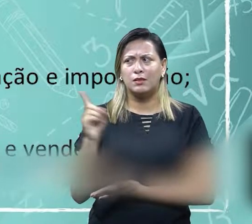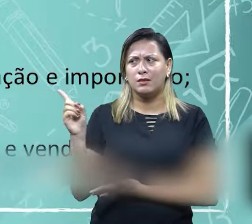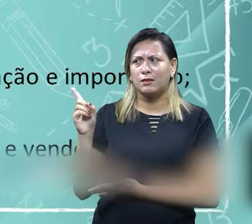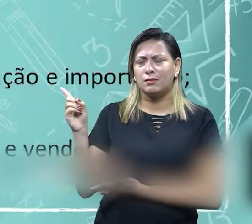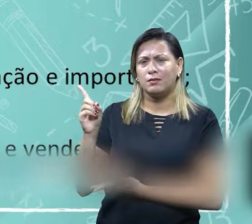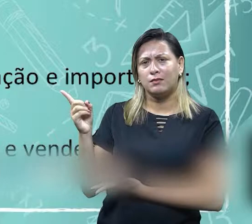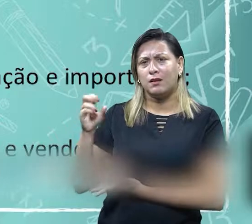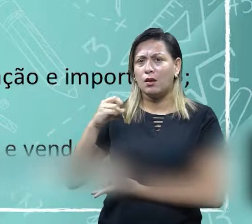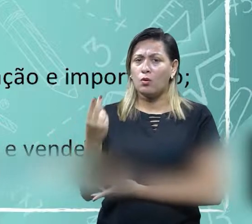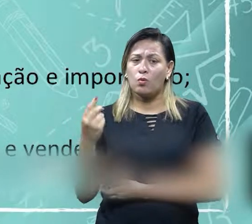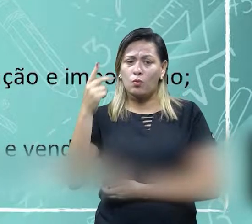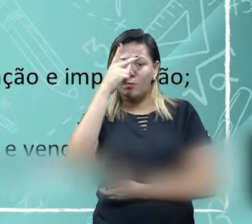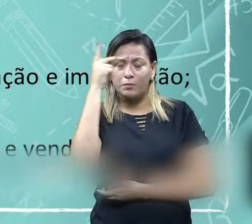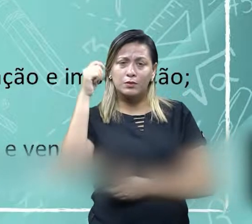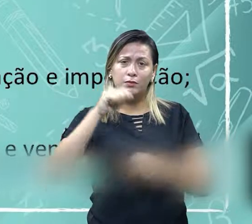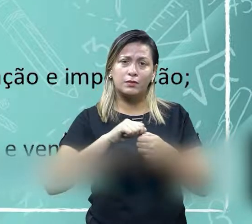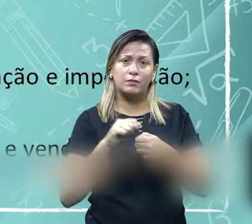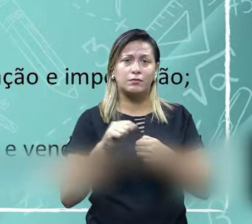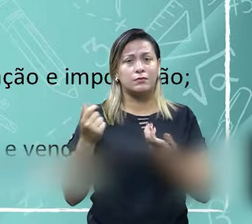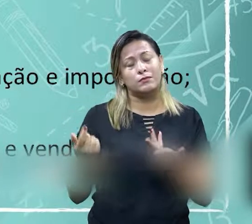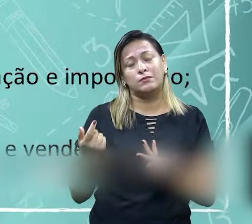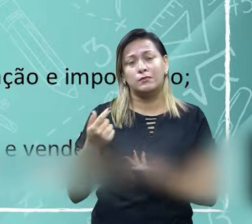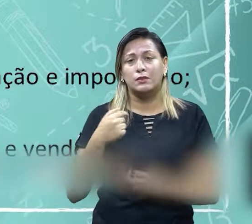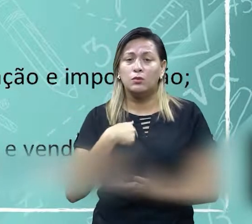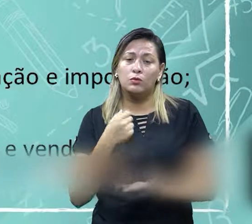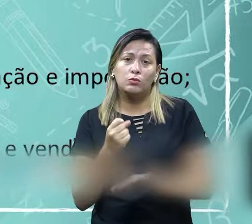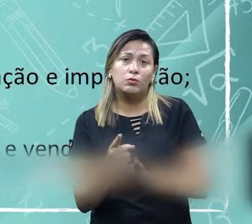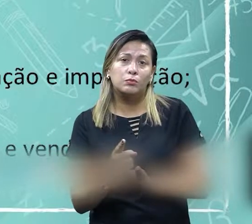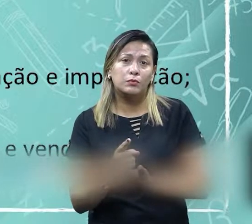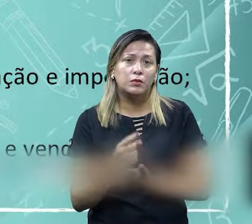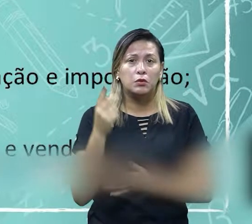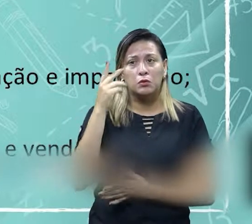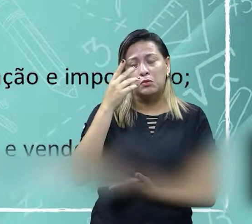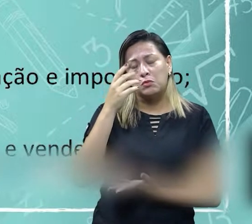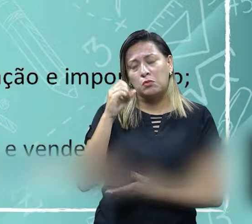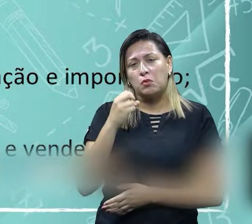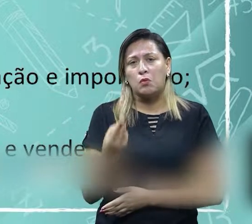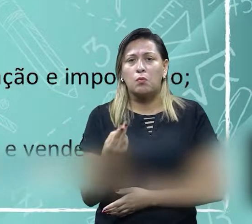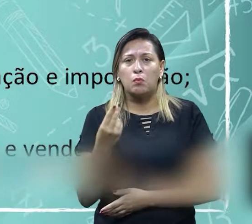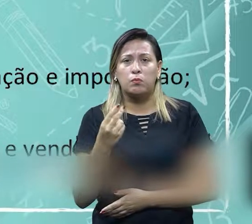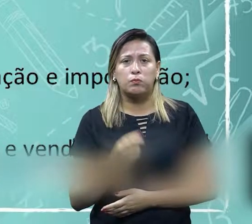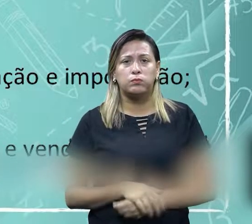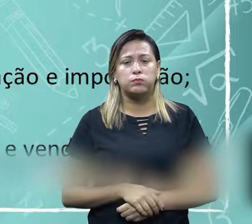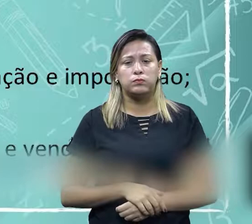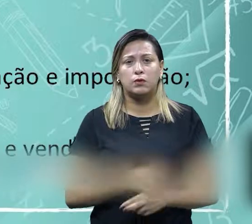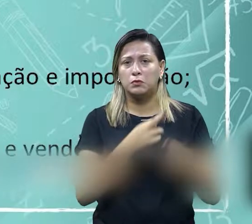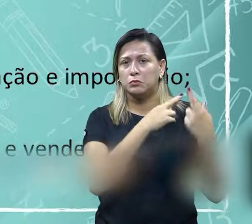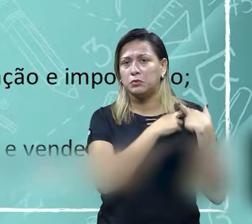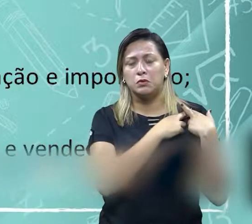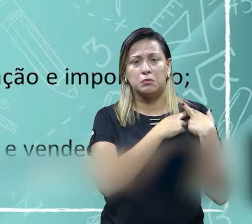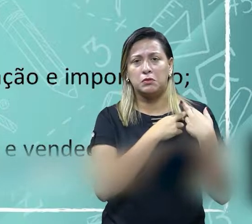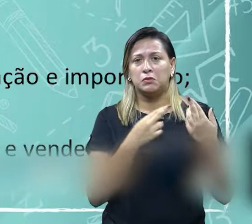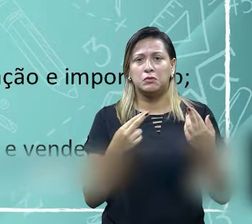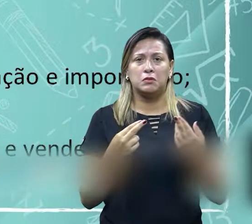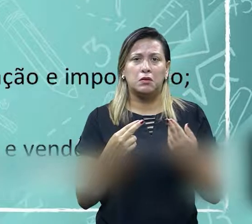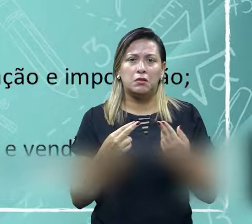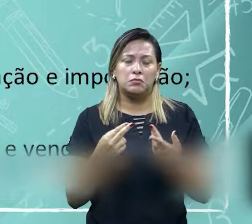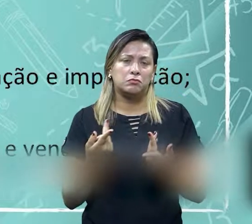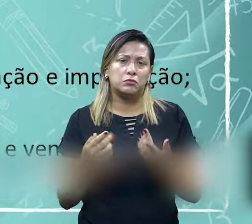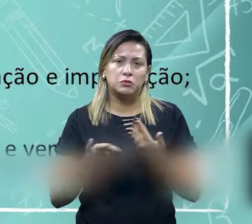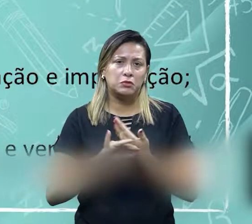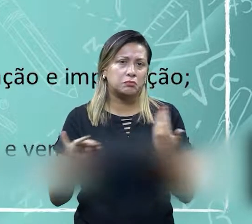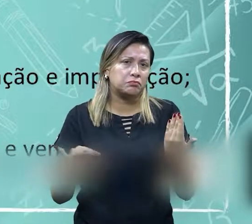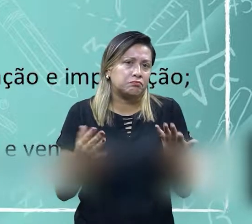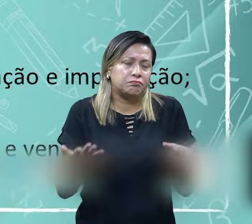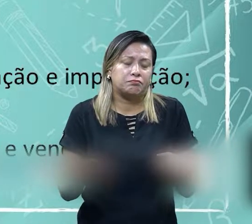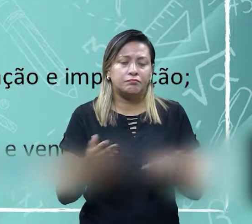Qual é essa grau? Cada um vai pagar o seu, né? Quando chegar aí, os produtos vão pagar e assim vai. Essa é